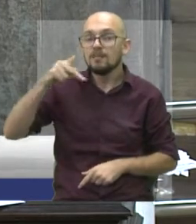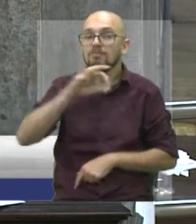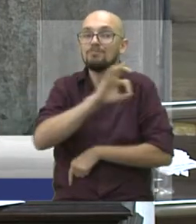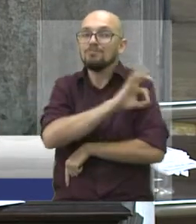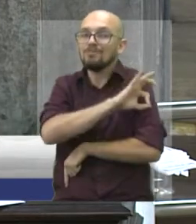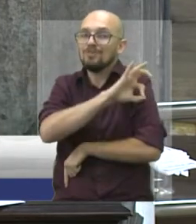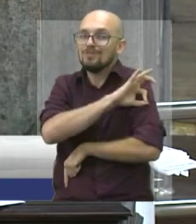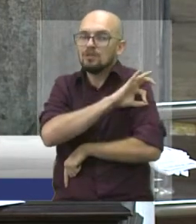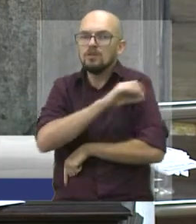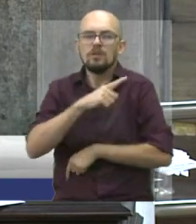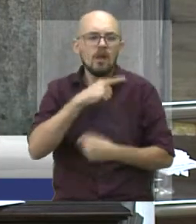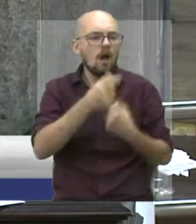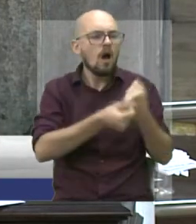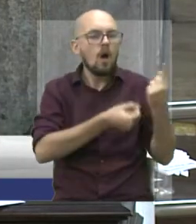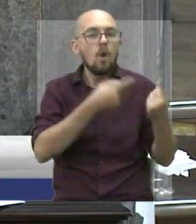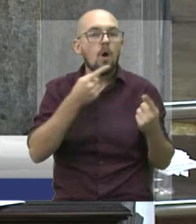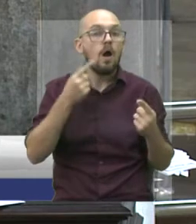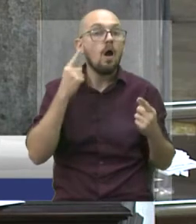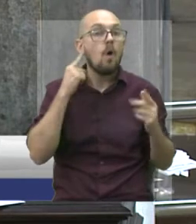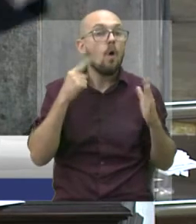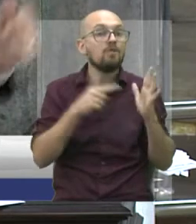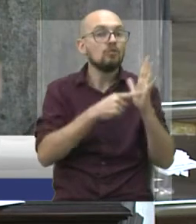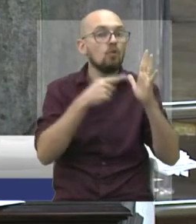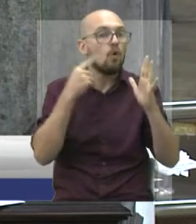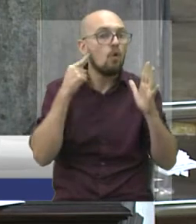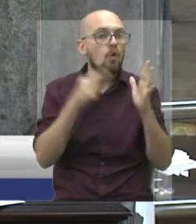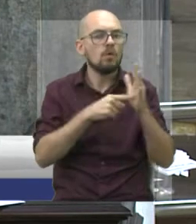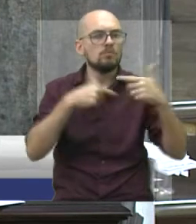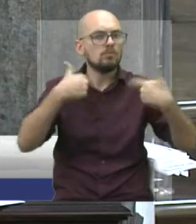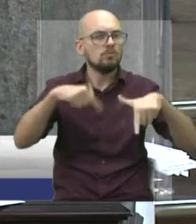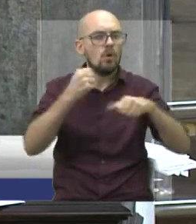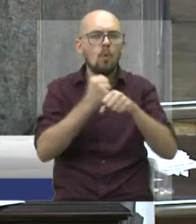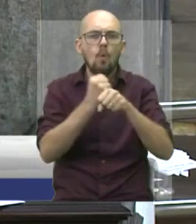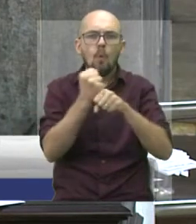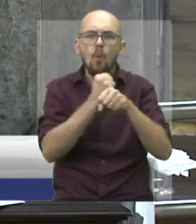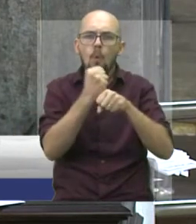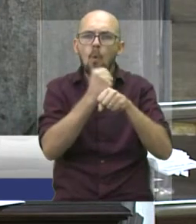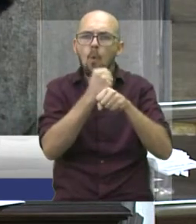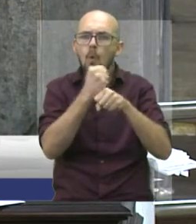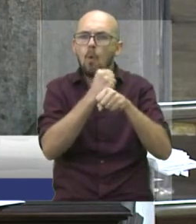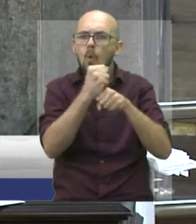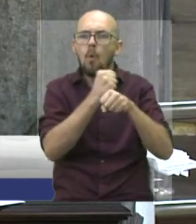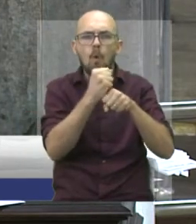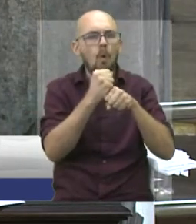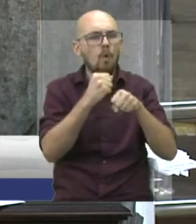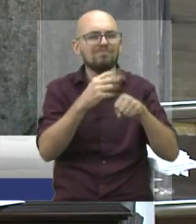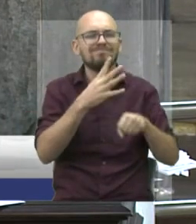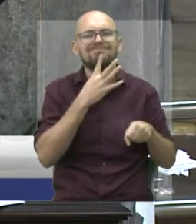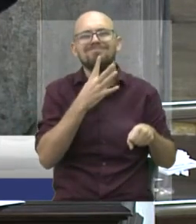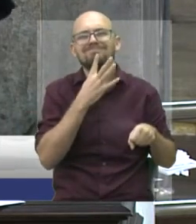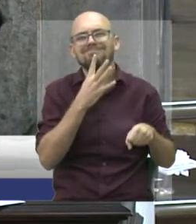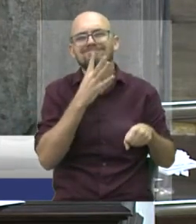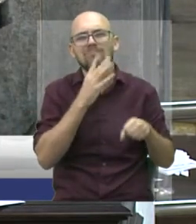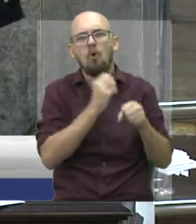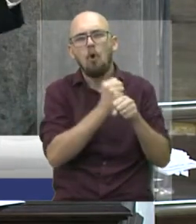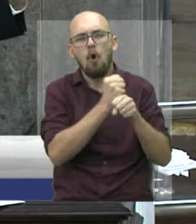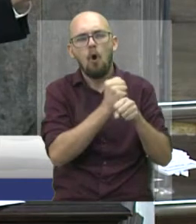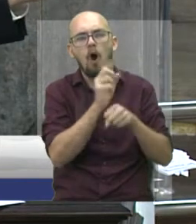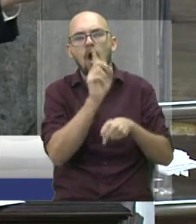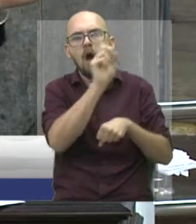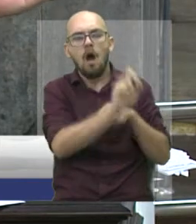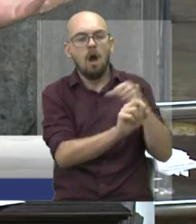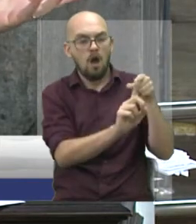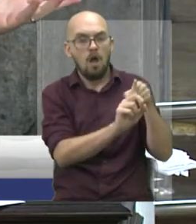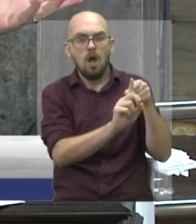lá que é ouvidor, que está tantos anos na prefeitura e conhece aquilo lá de cima para baixo,